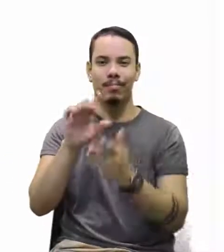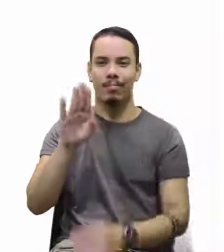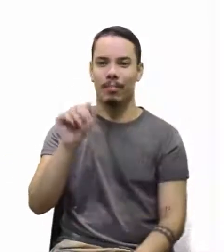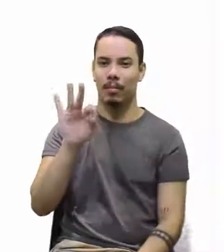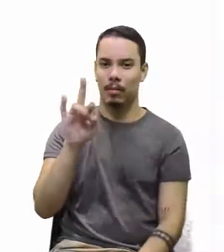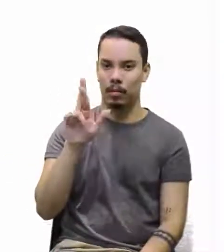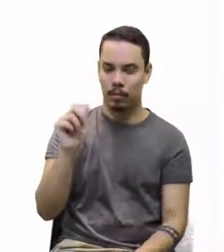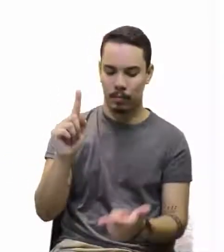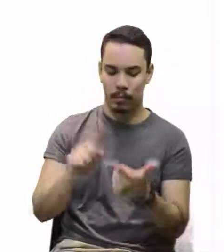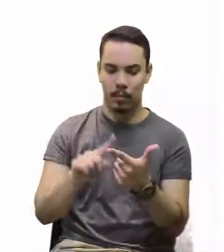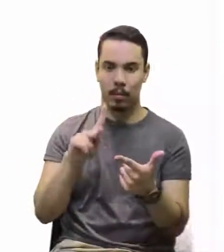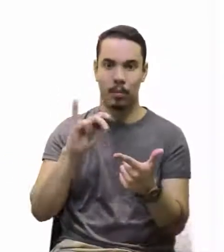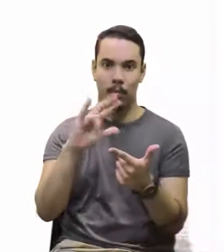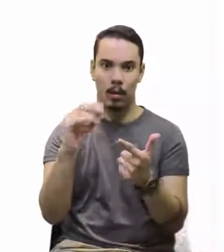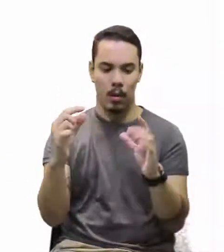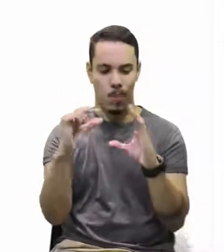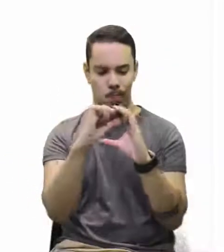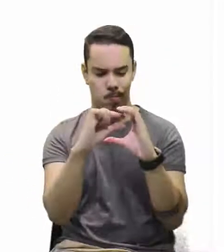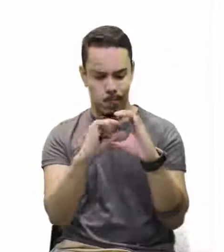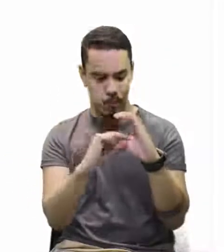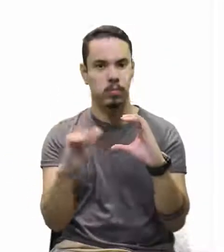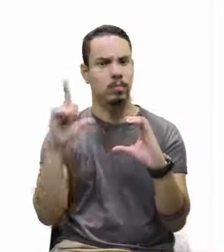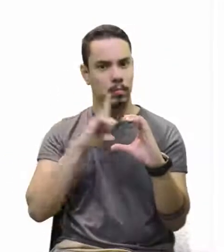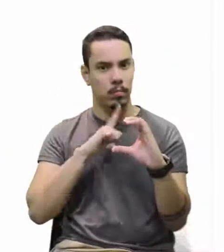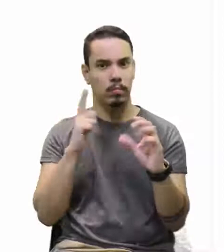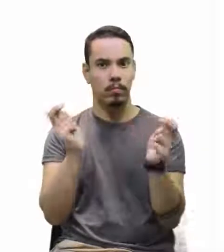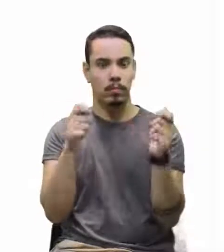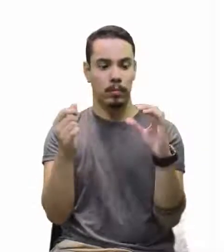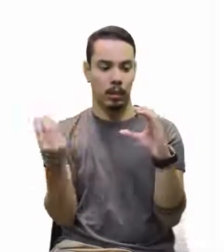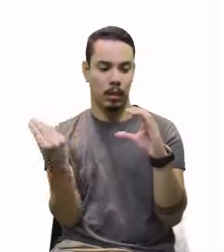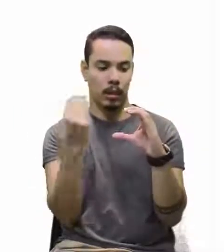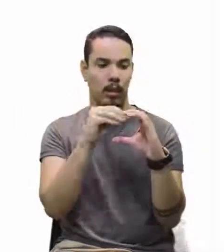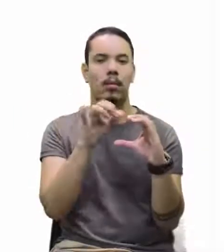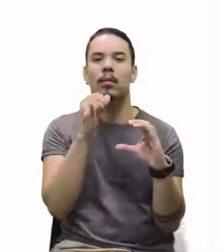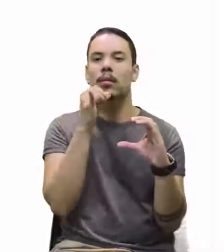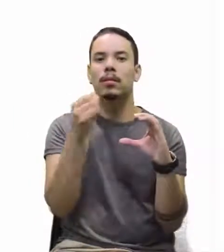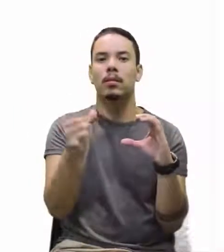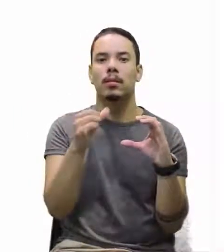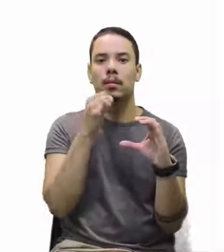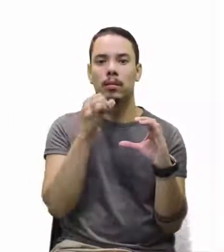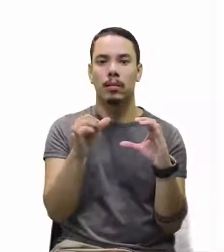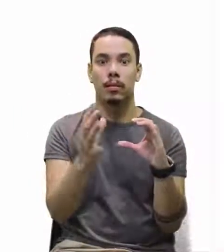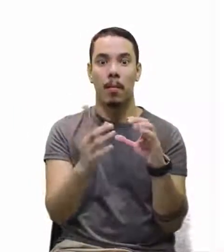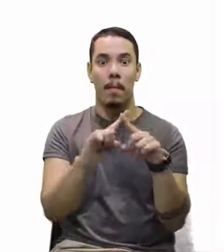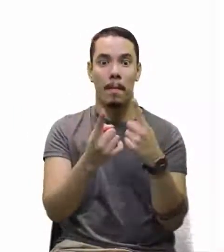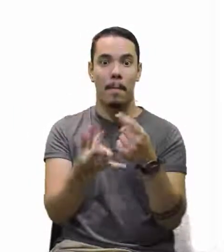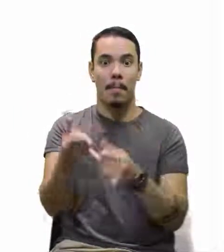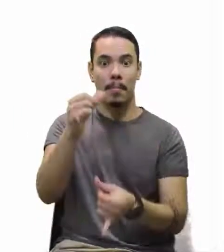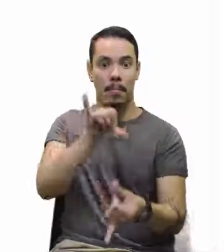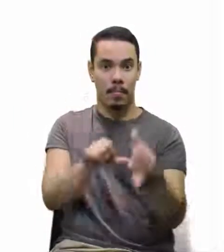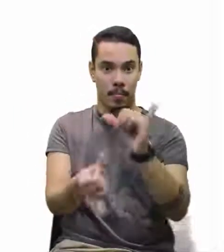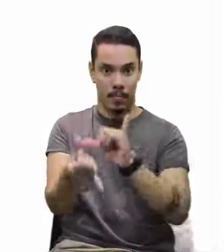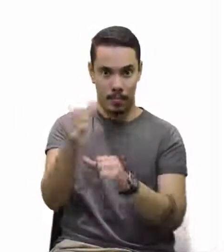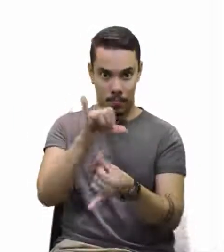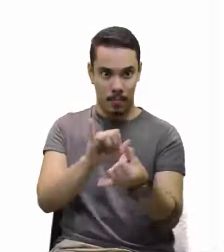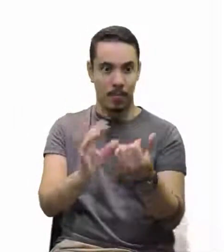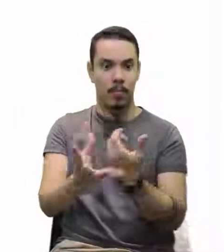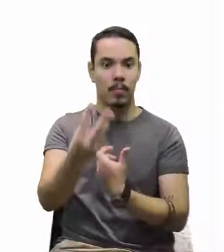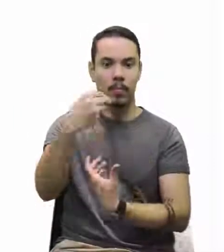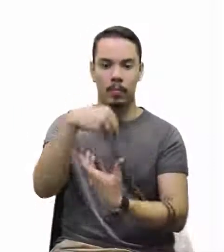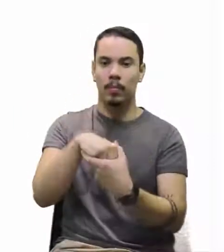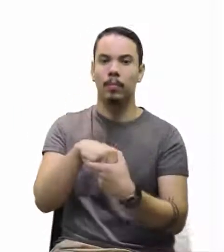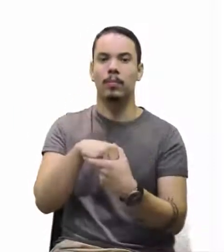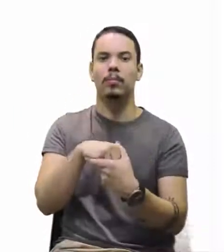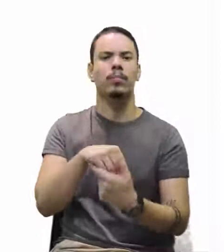pilha, ela pega, consegue armazenar energia química, né? E esse armazena energia elétrica. Esse componente